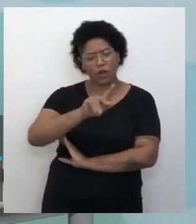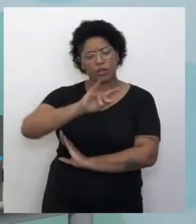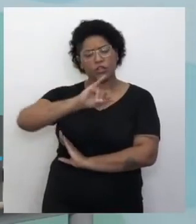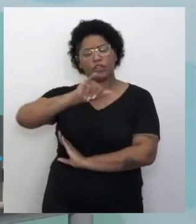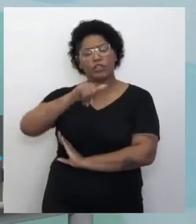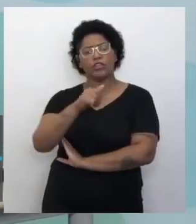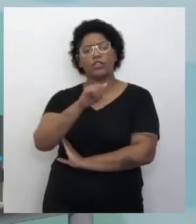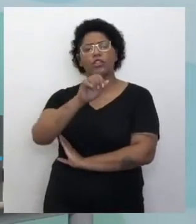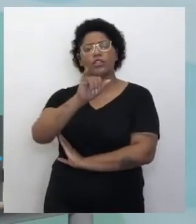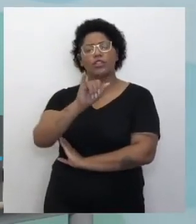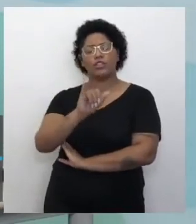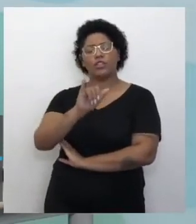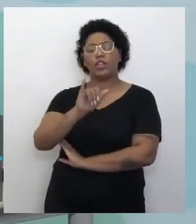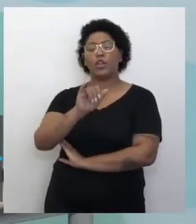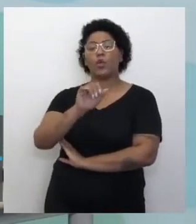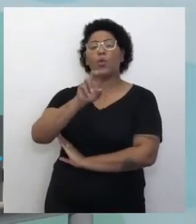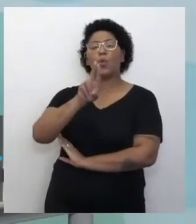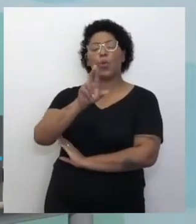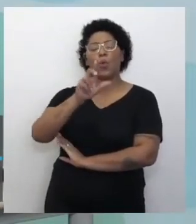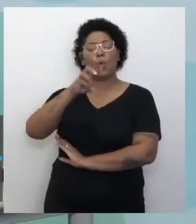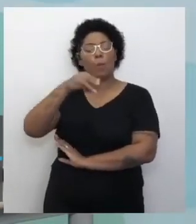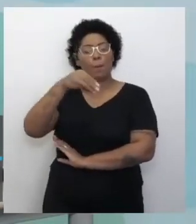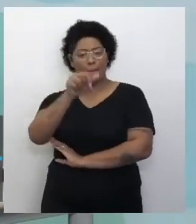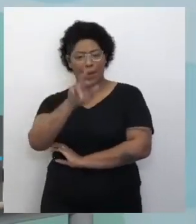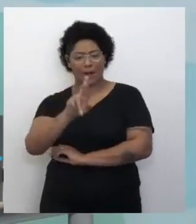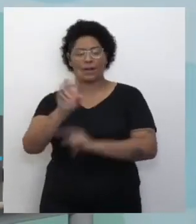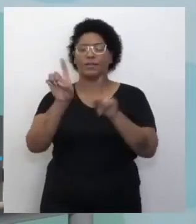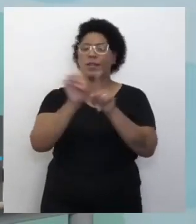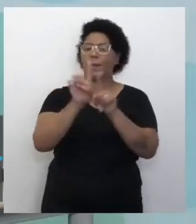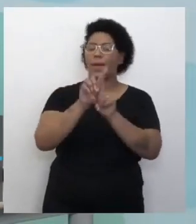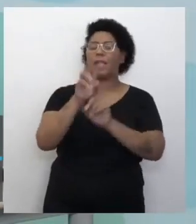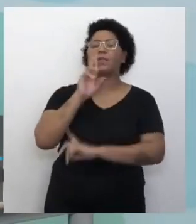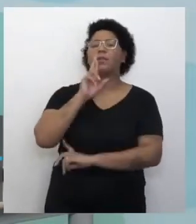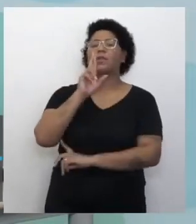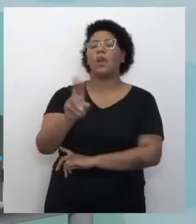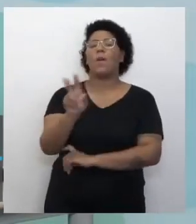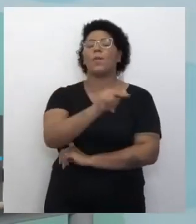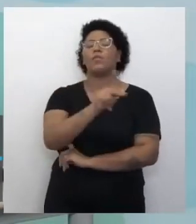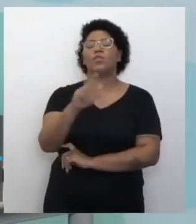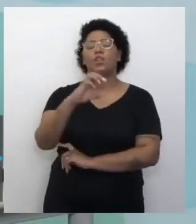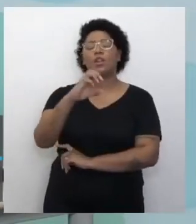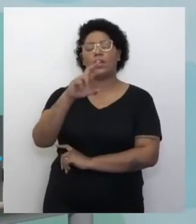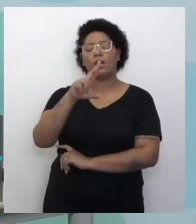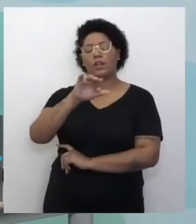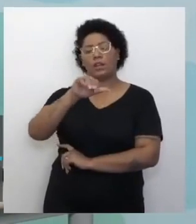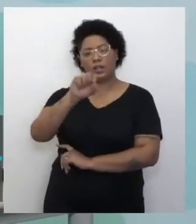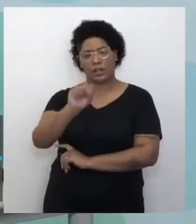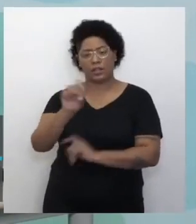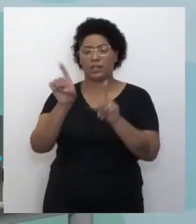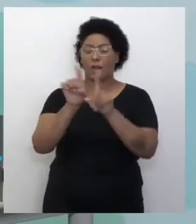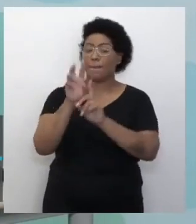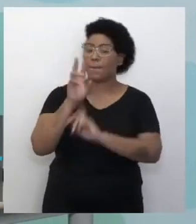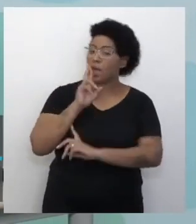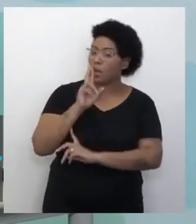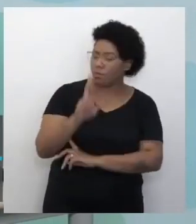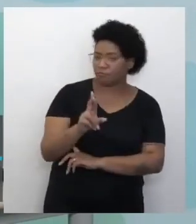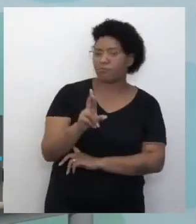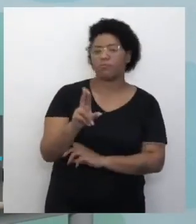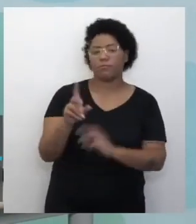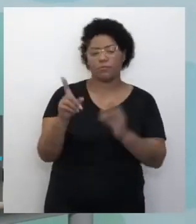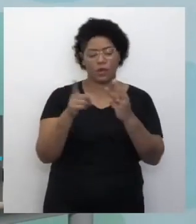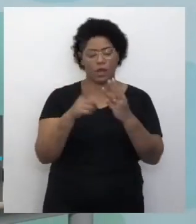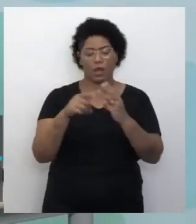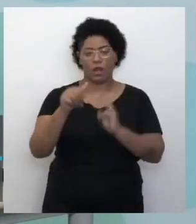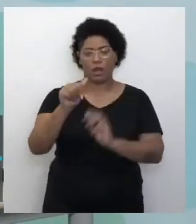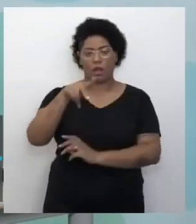mesma coisa, a professora Cris, tá? Aqui também o professor Antônio Carlos, também os seus alunos